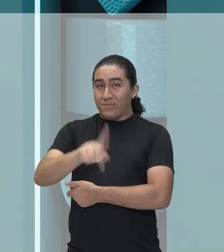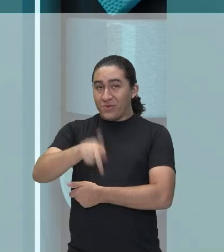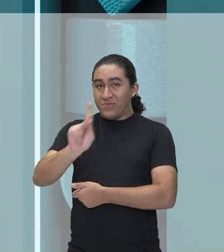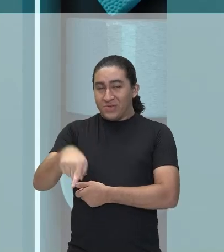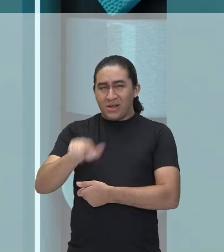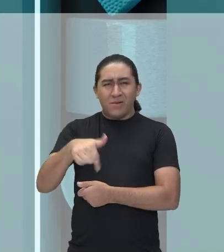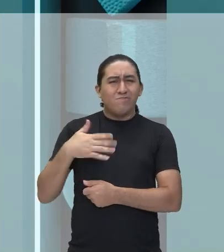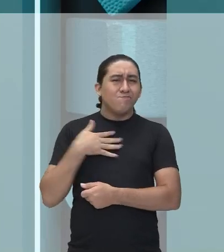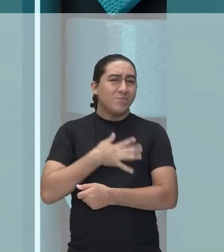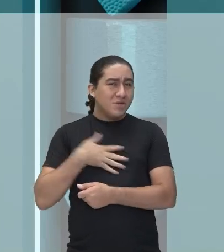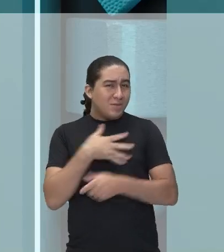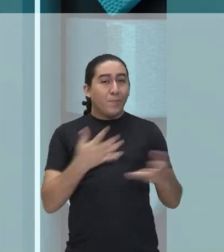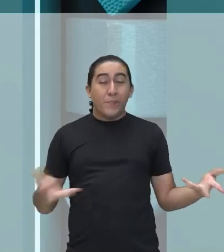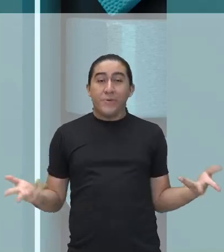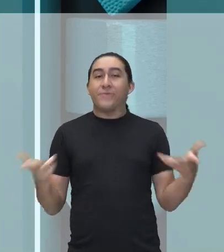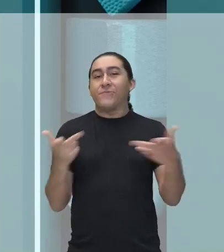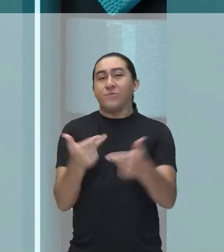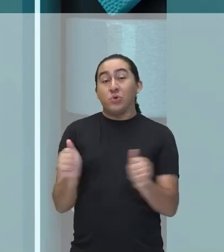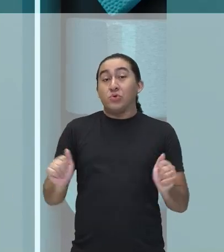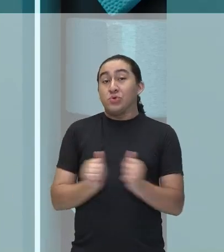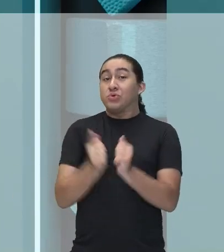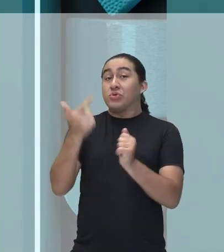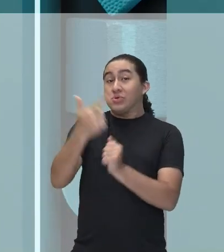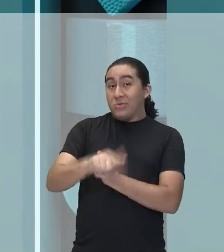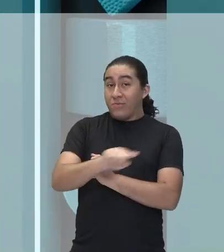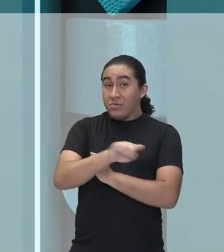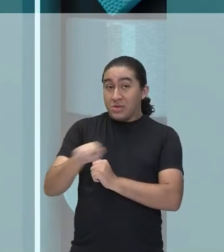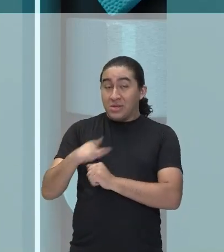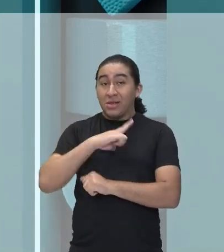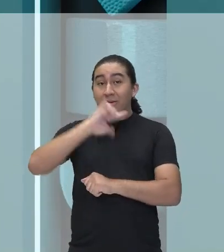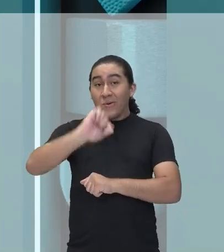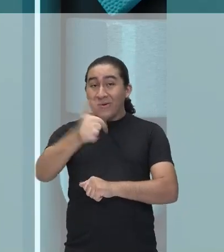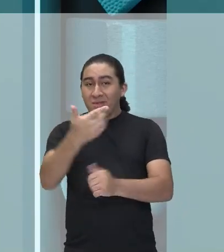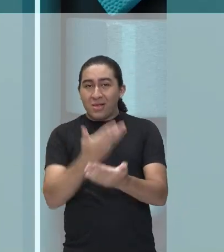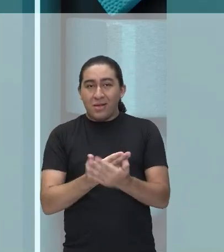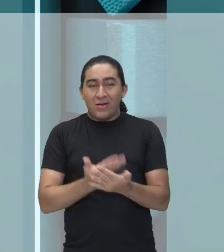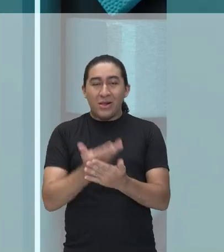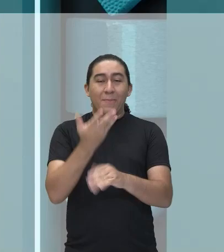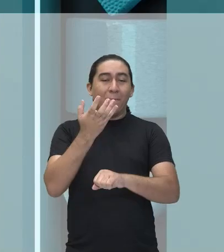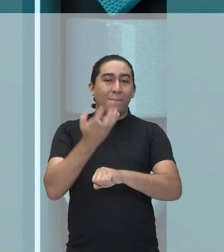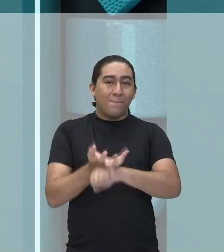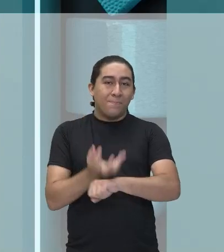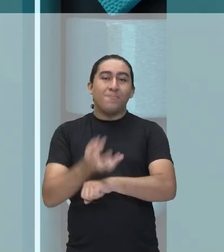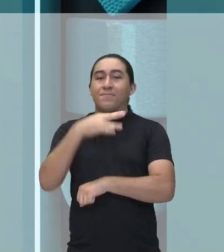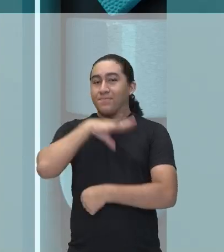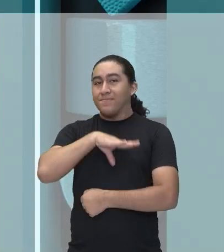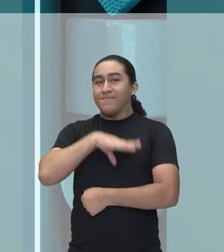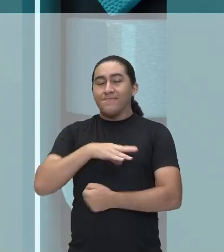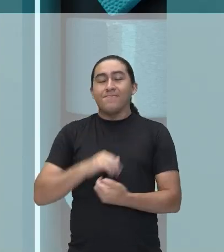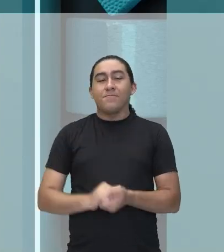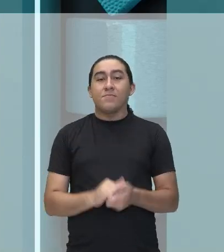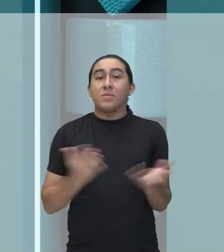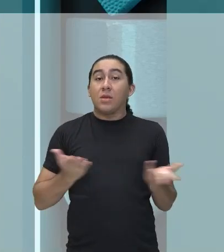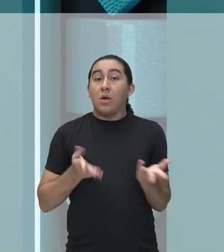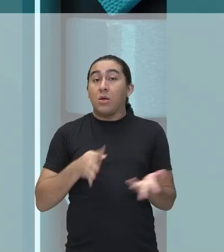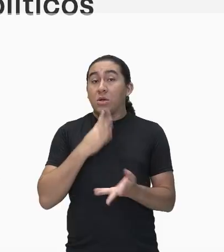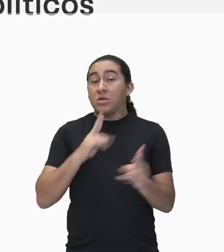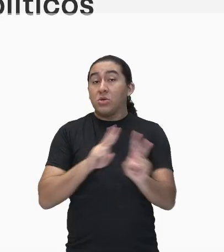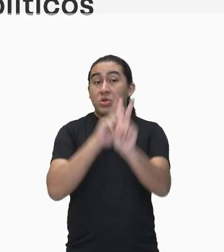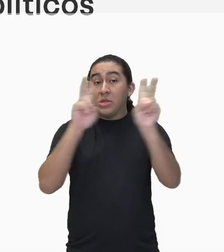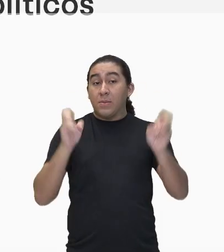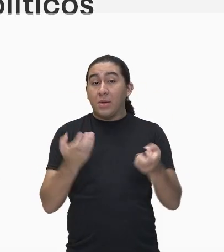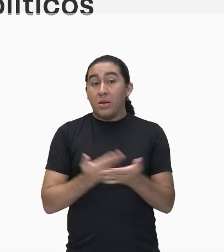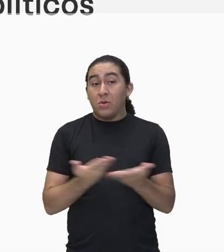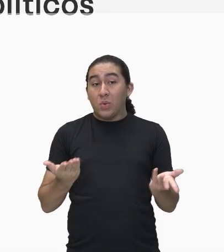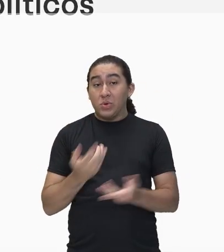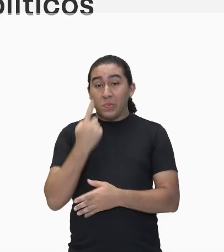um prazer, né, estar novamente aqui com vocês para mais uma aula de língua portuguesa. Vamos conhecer o objeto de conhecimento da